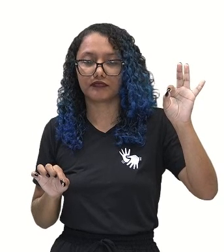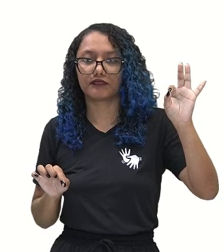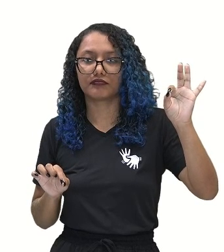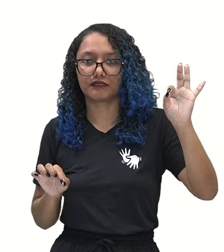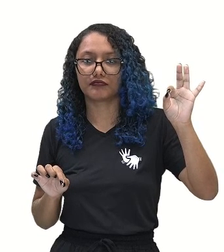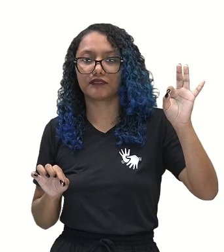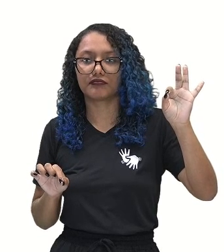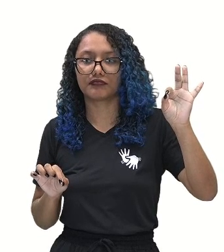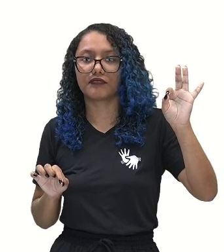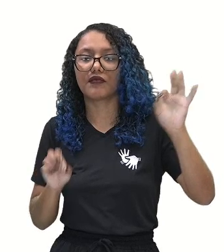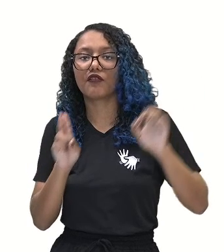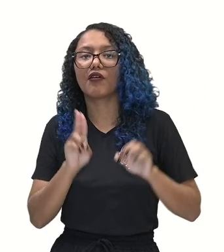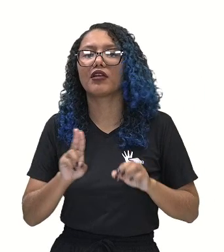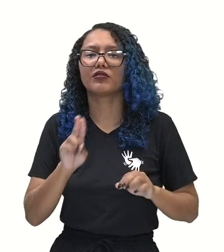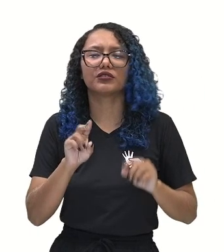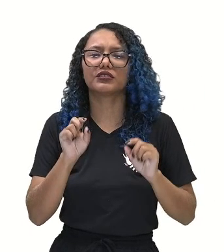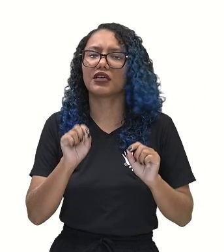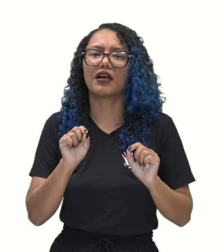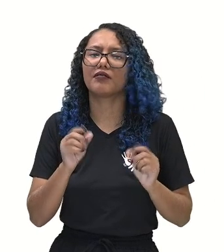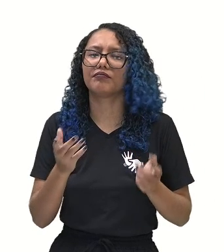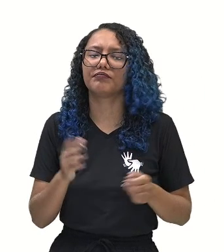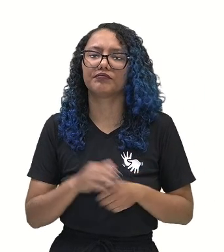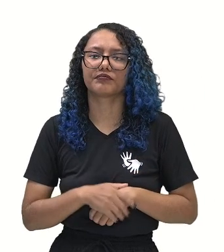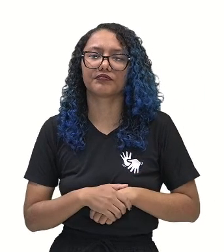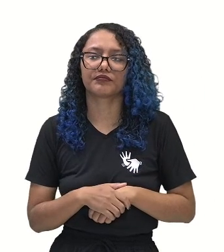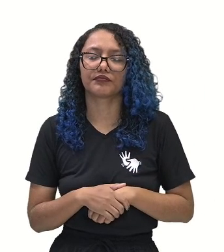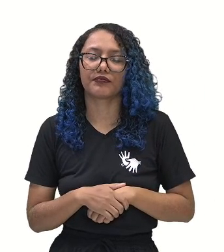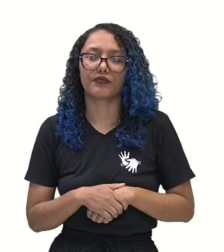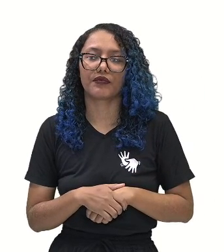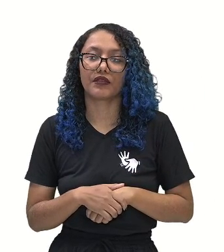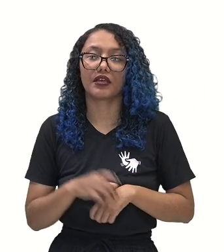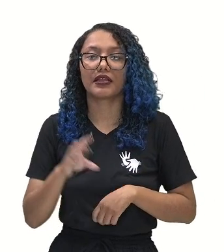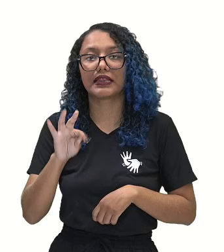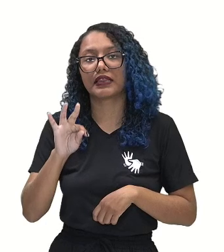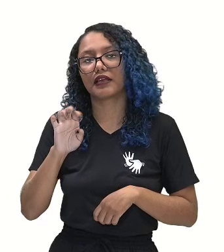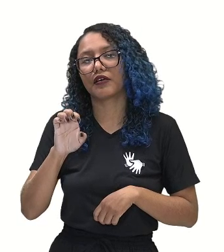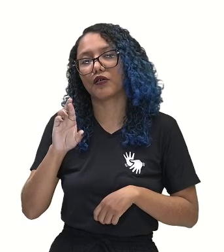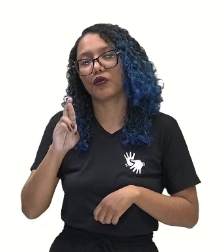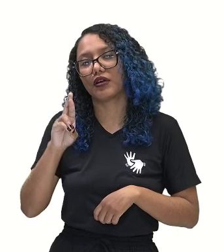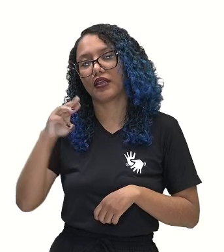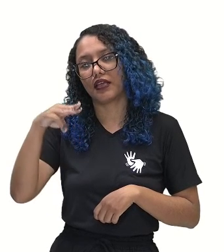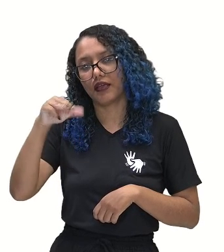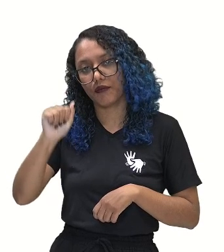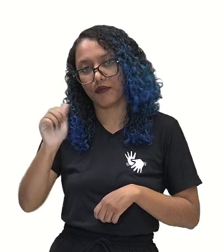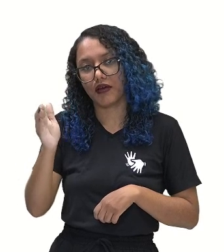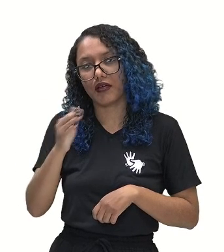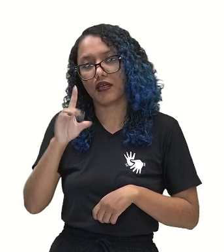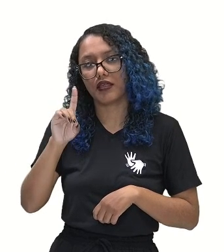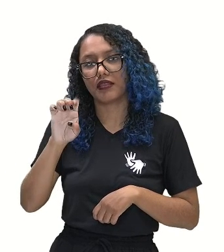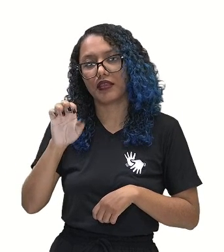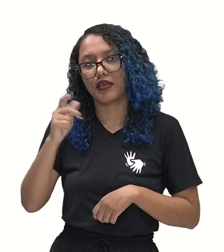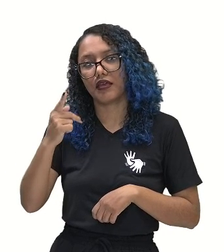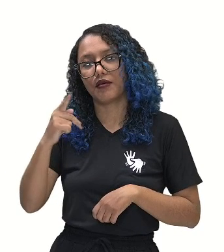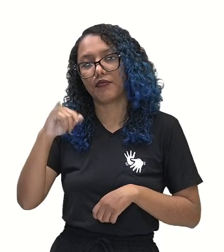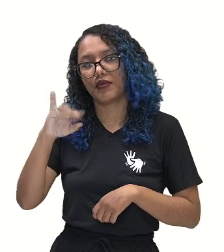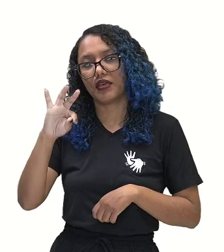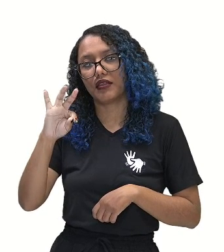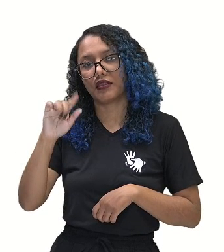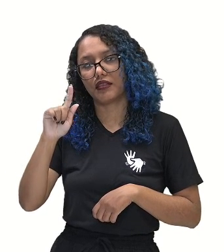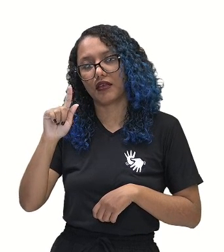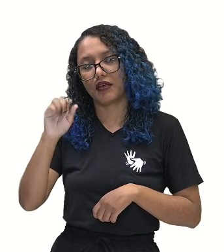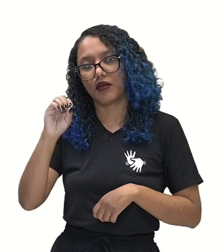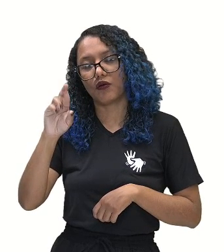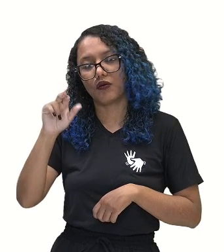um camaradinha muito importante chamado Teorema de Pitágoras, onde ele me diz que